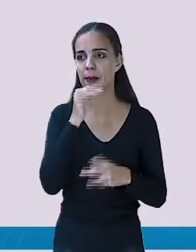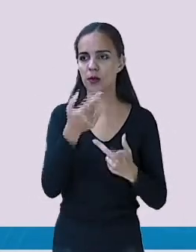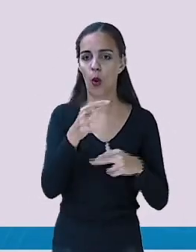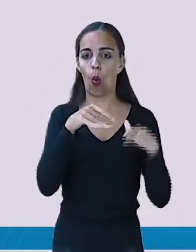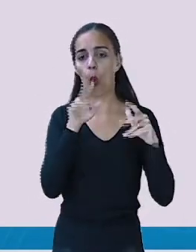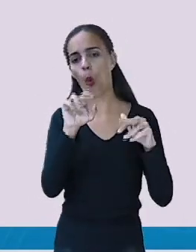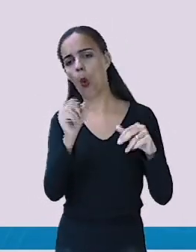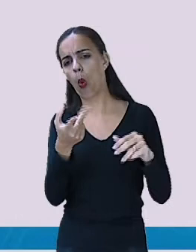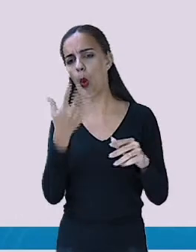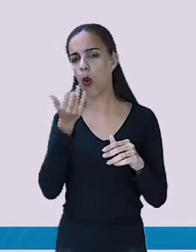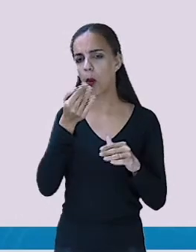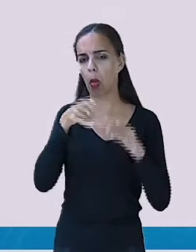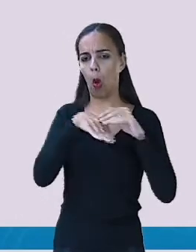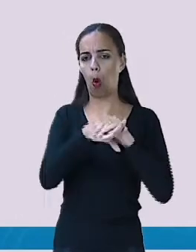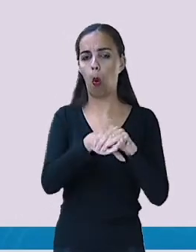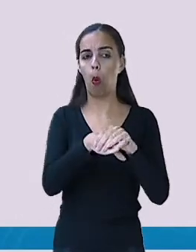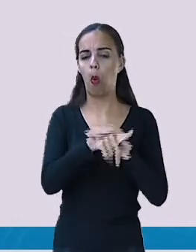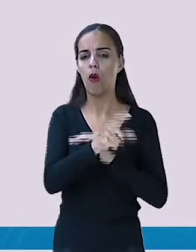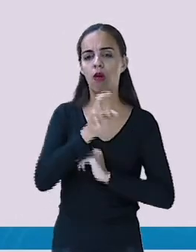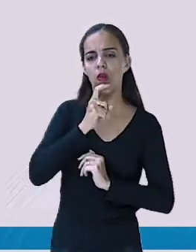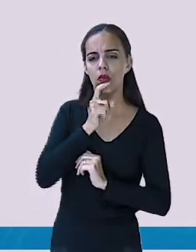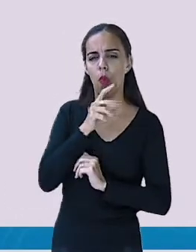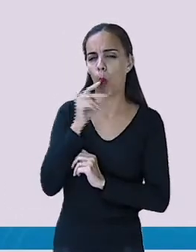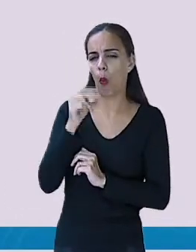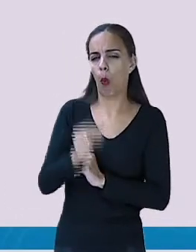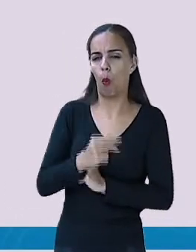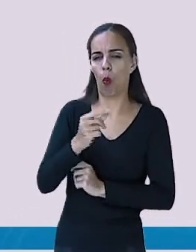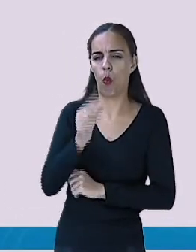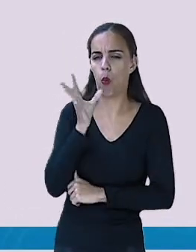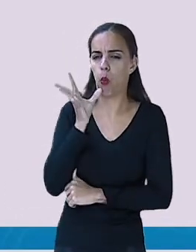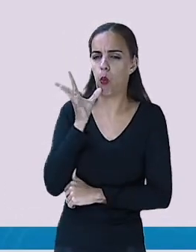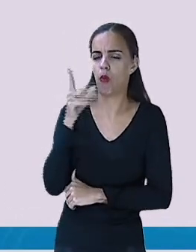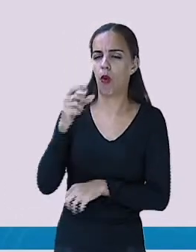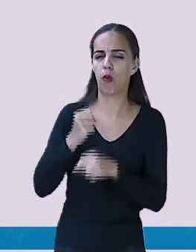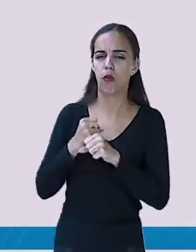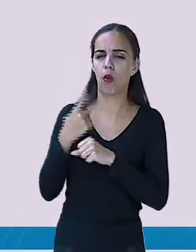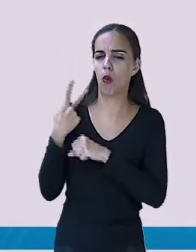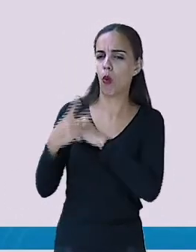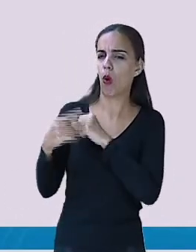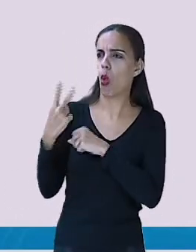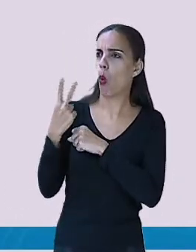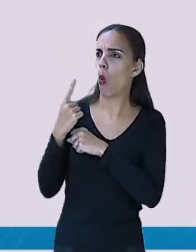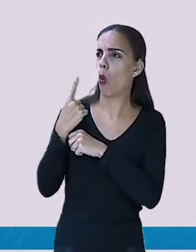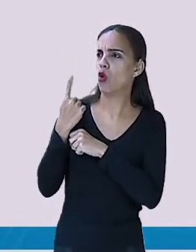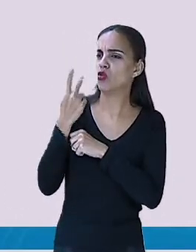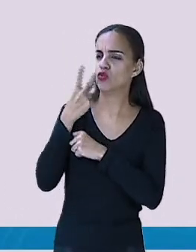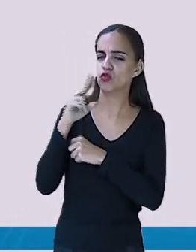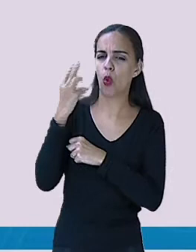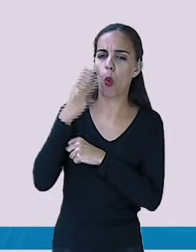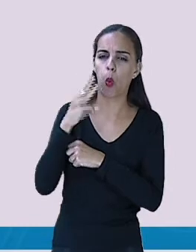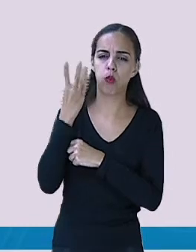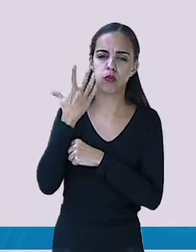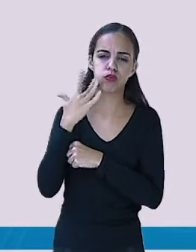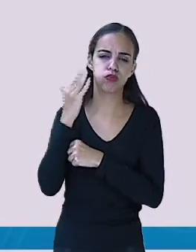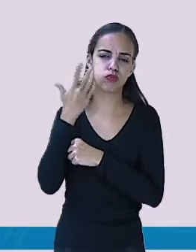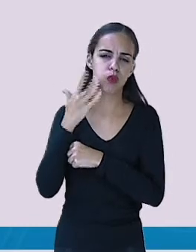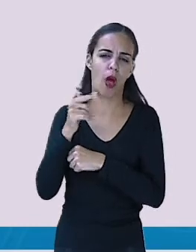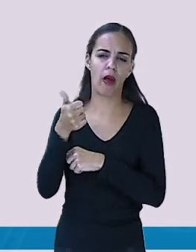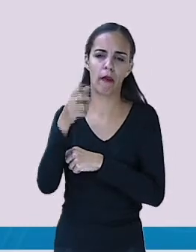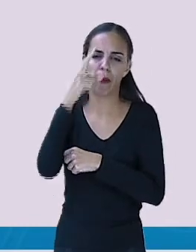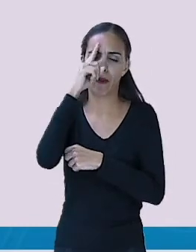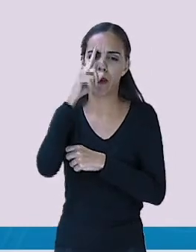odor porque ali está acontecendo ou estão acontecendo diversas